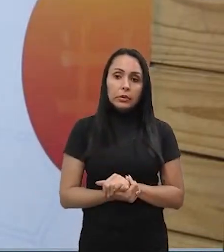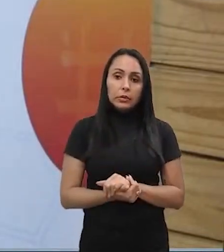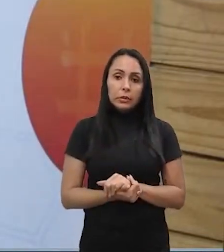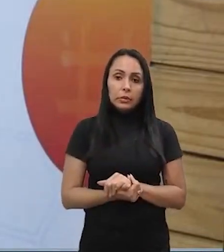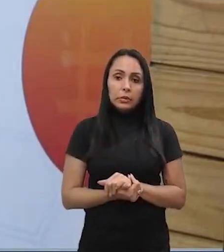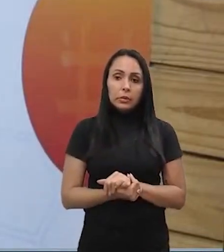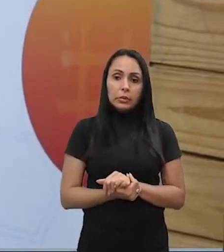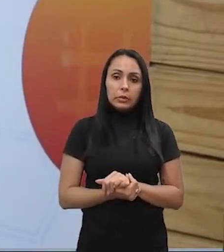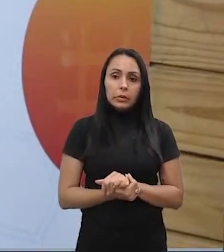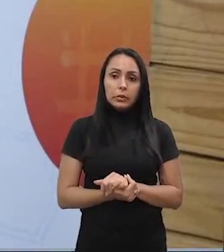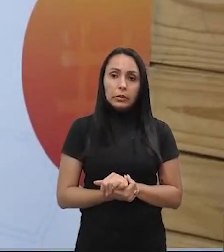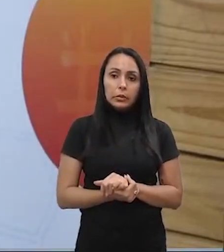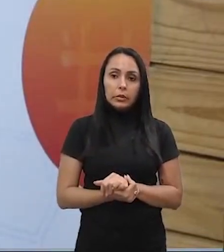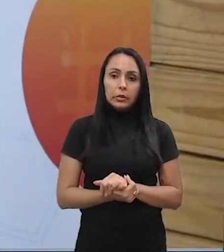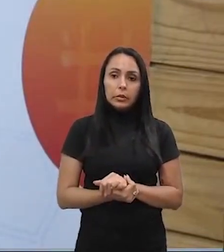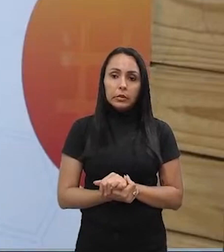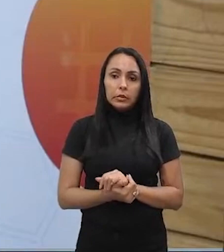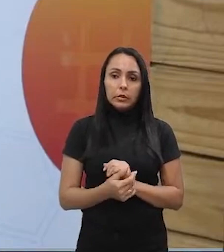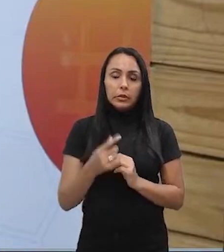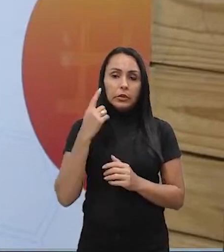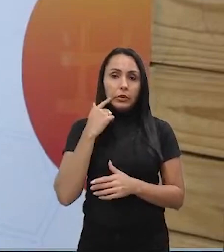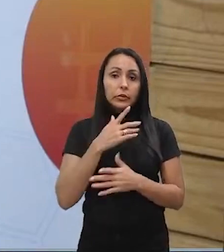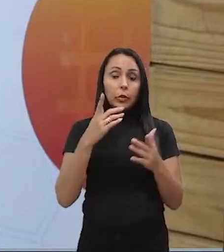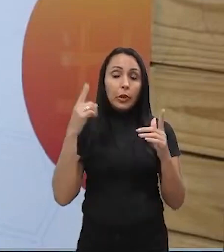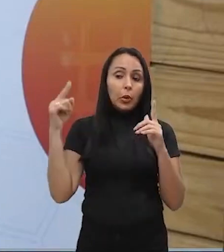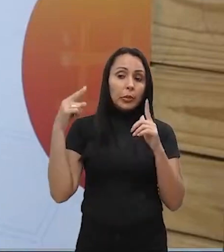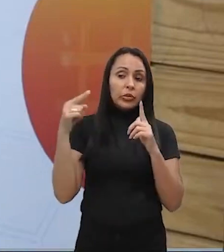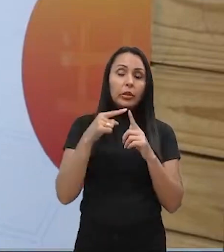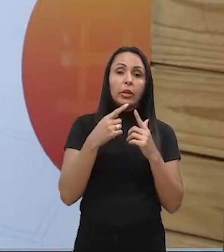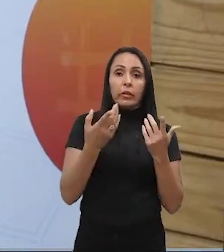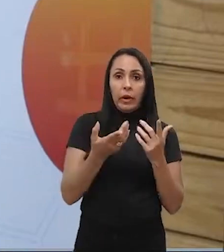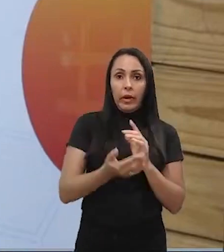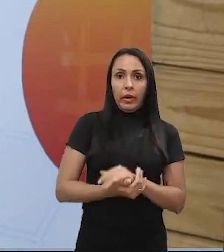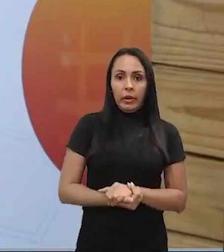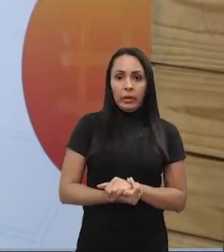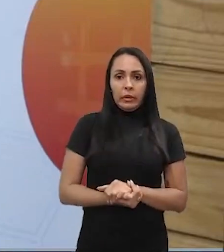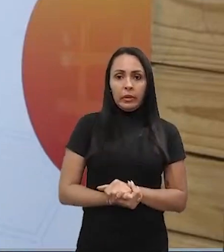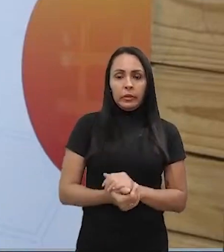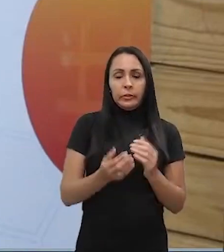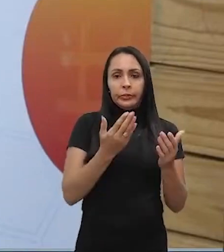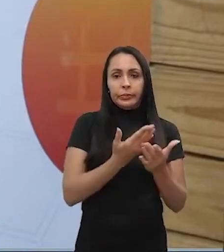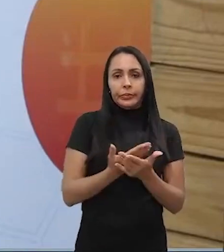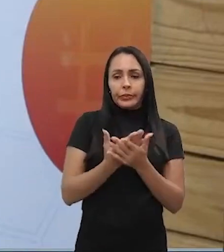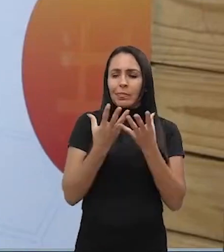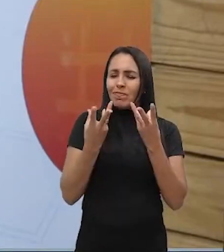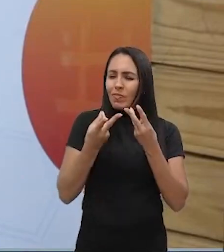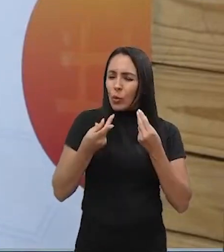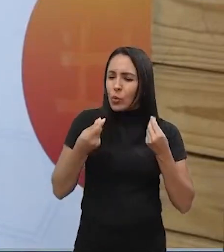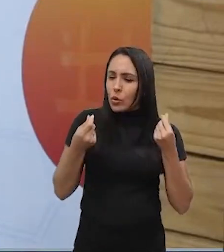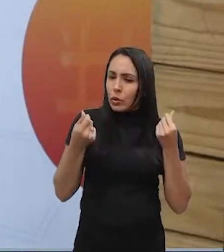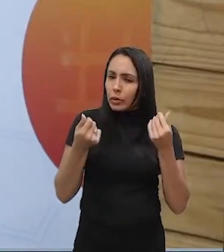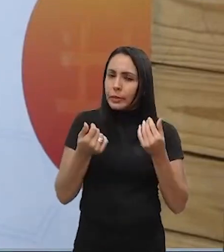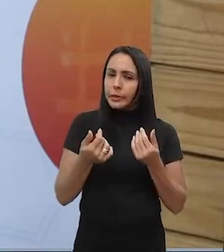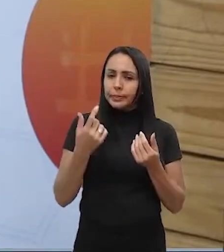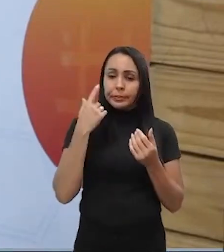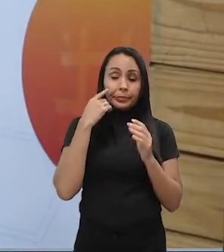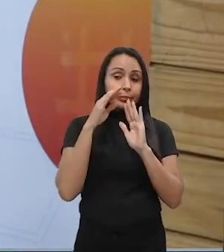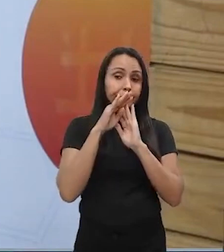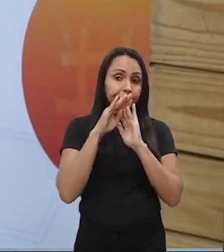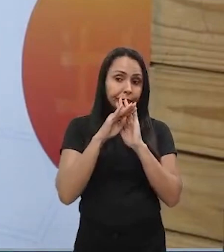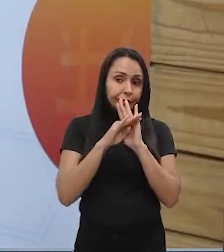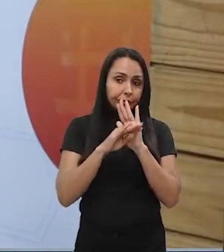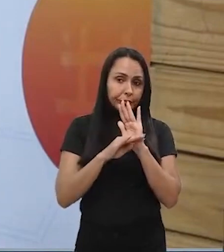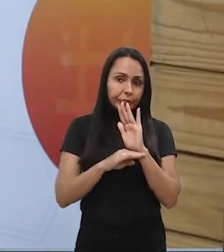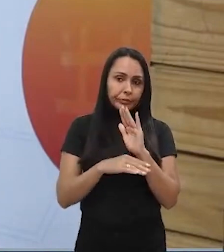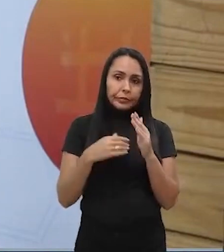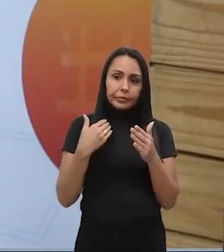de forma contundente, de forma objetiva, estudado minuciosamente. O